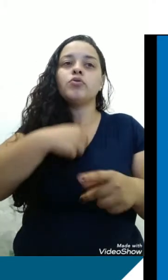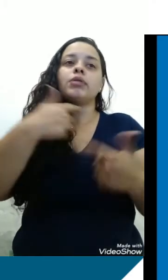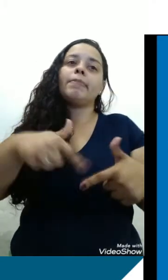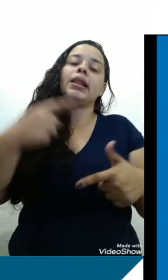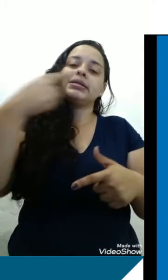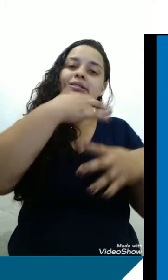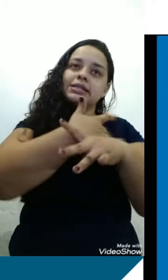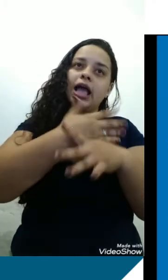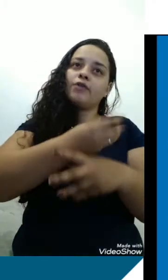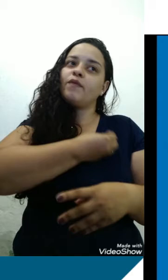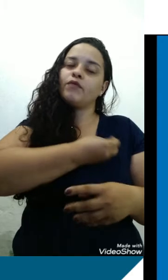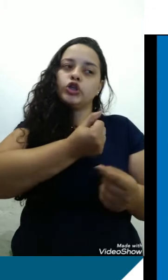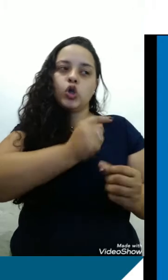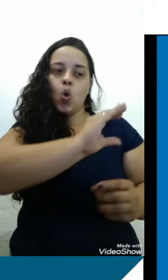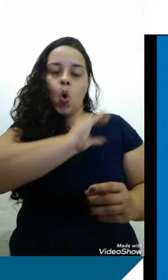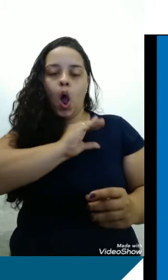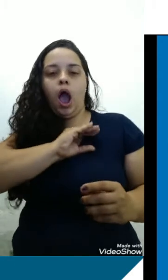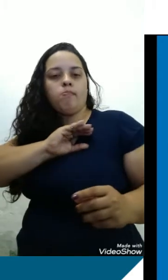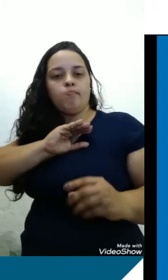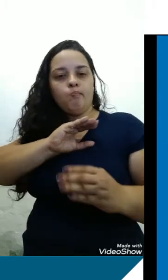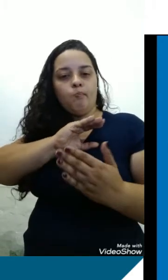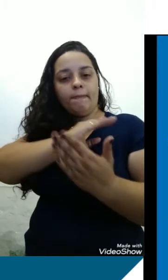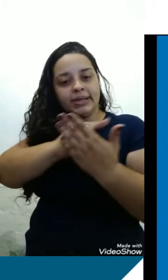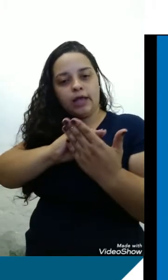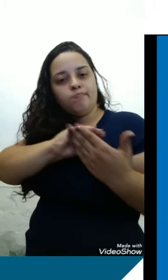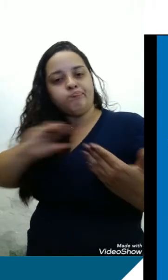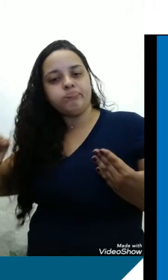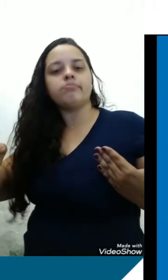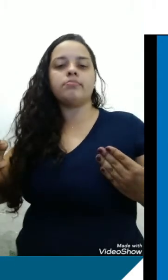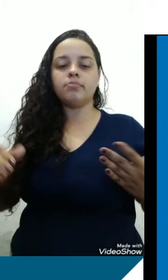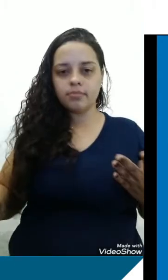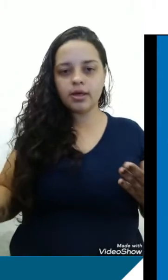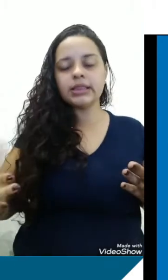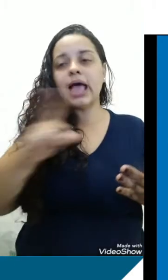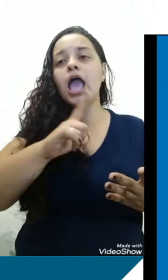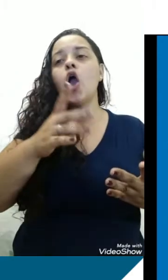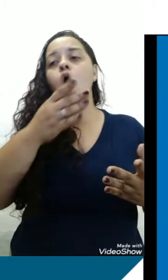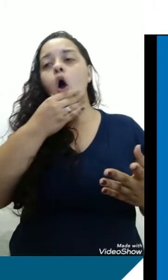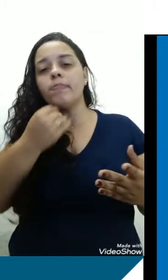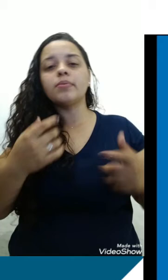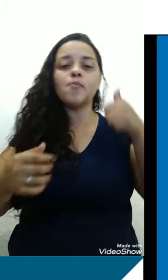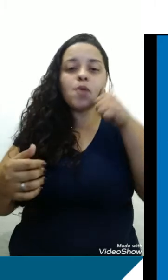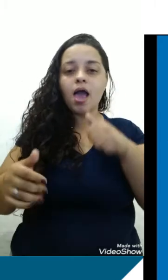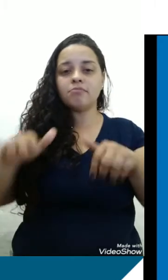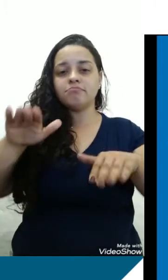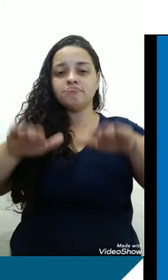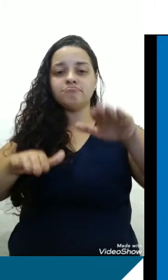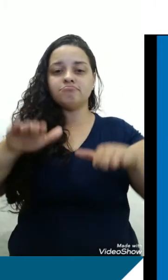esse dinheiro. E a escravidão urbana a gente vê um equilíbrio de gênero entre homens e